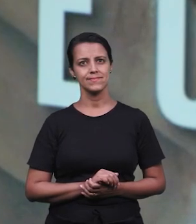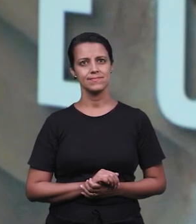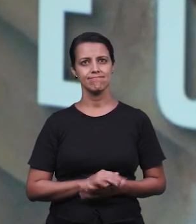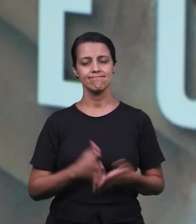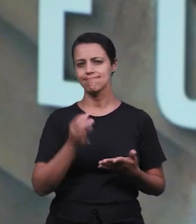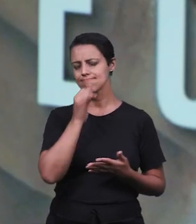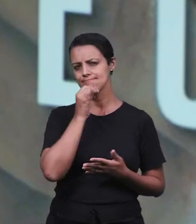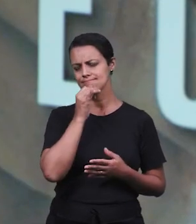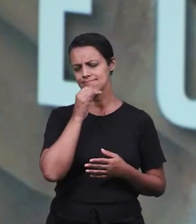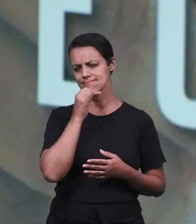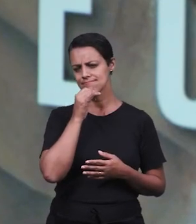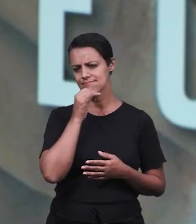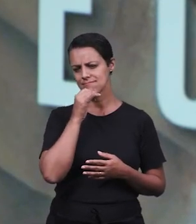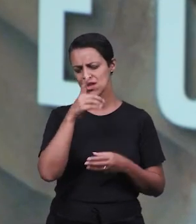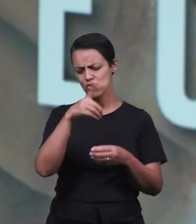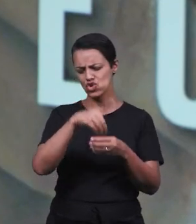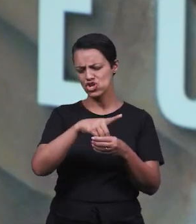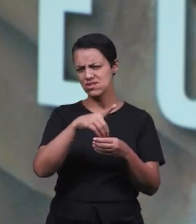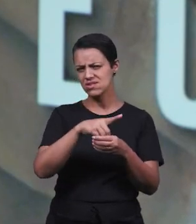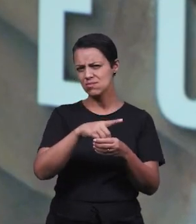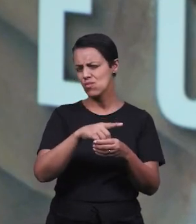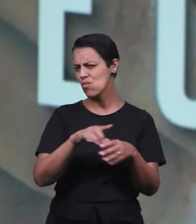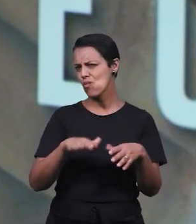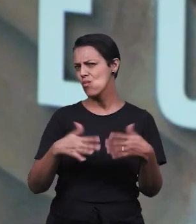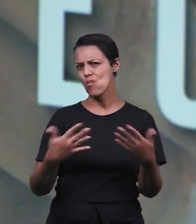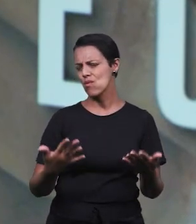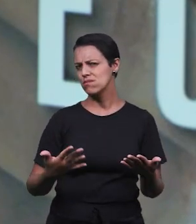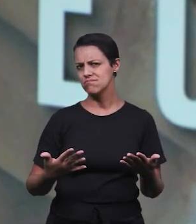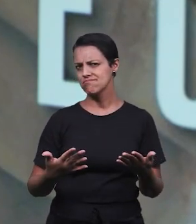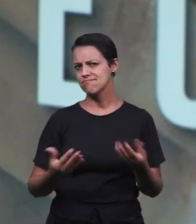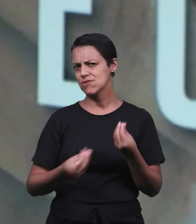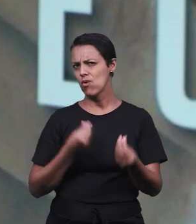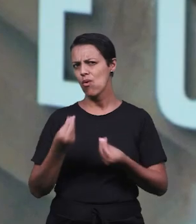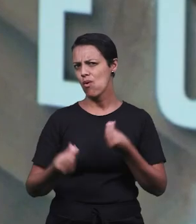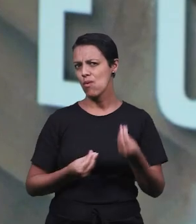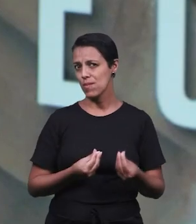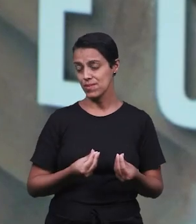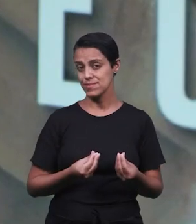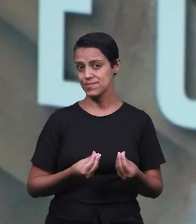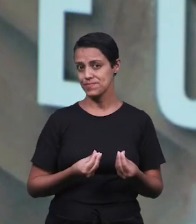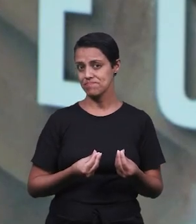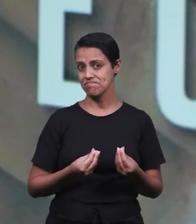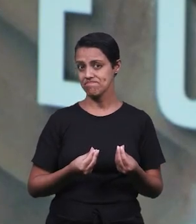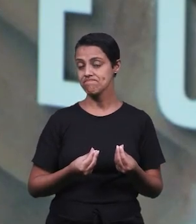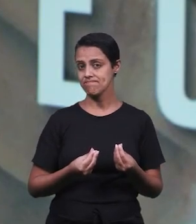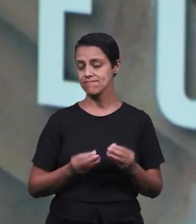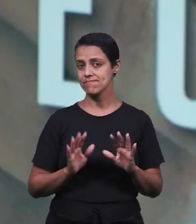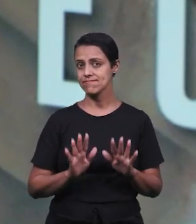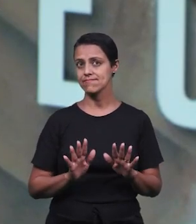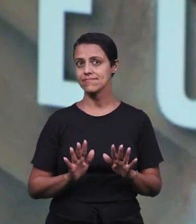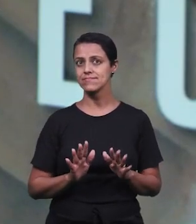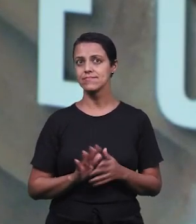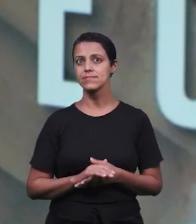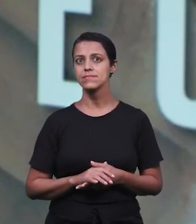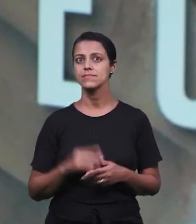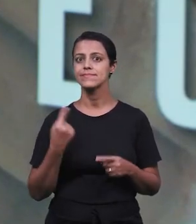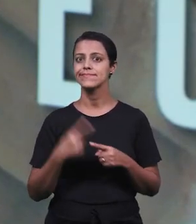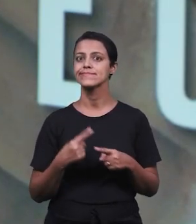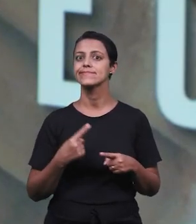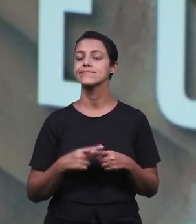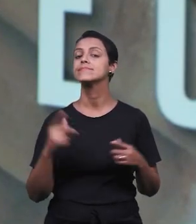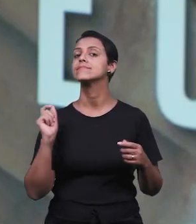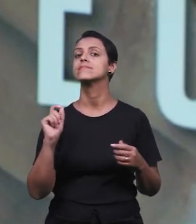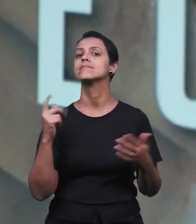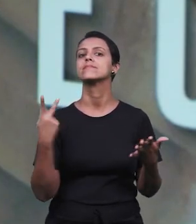do dízimo? O problema do dízimo é o seguinte: se presenciou diversos pastores